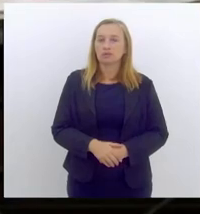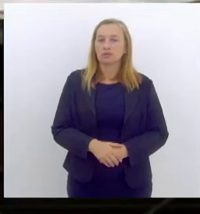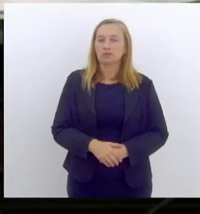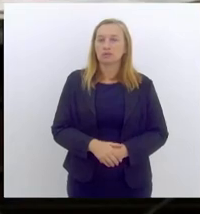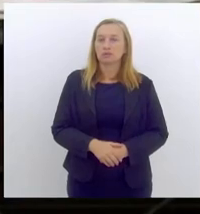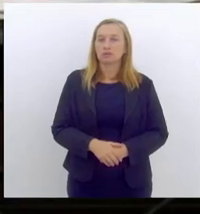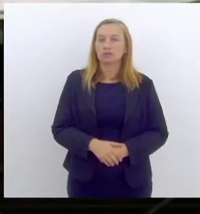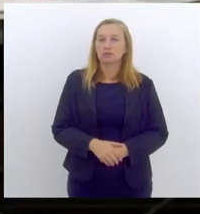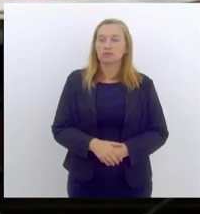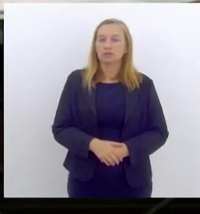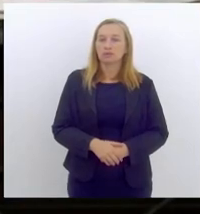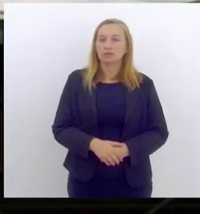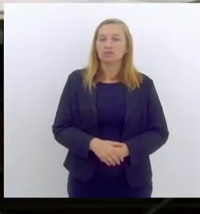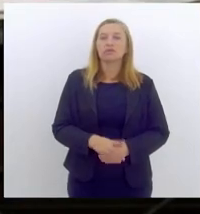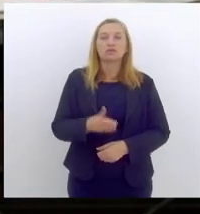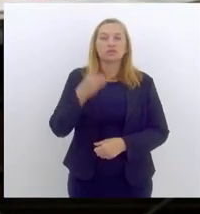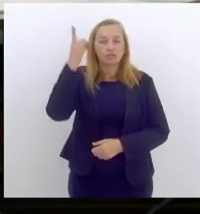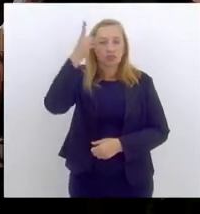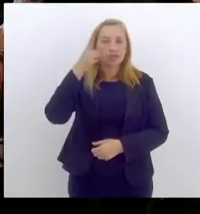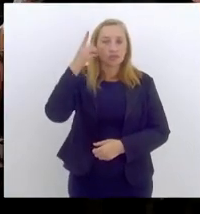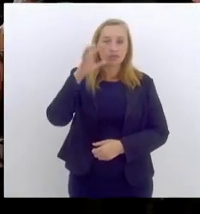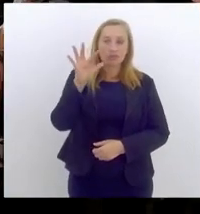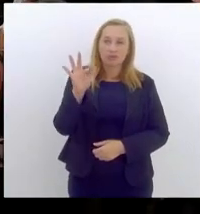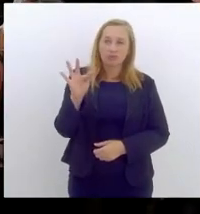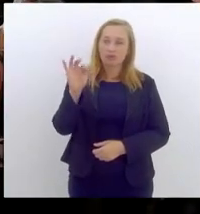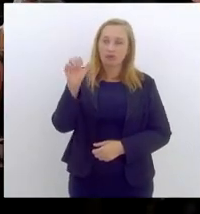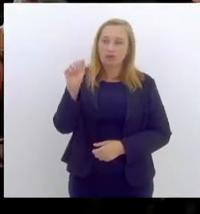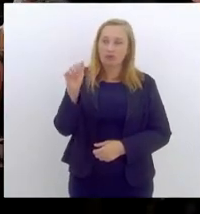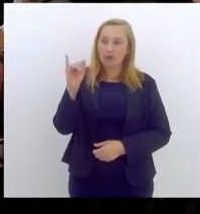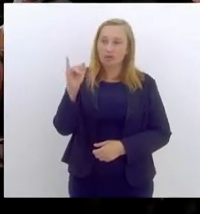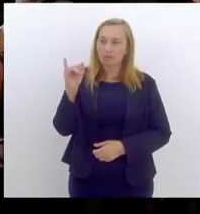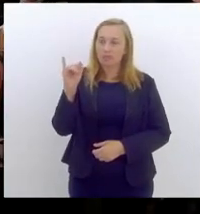abstenção. Deputado Fábio Silva.